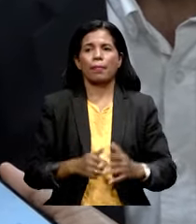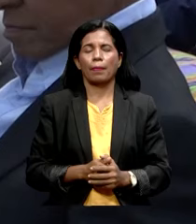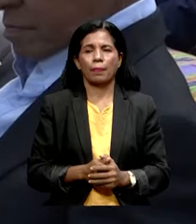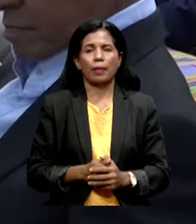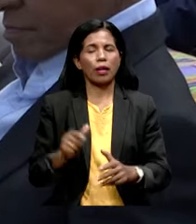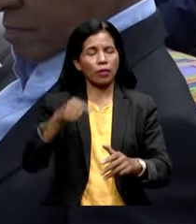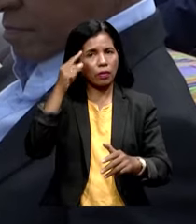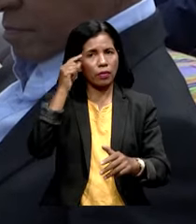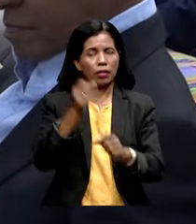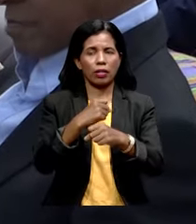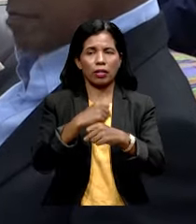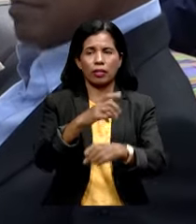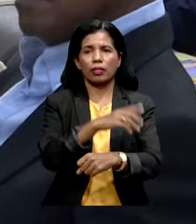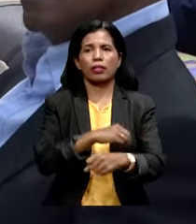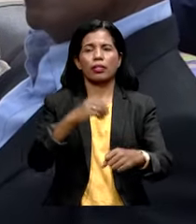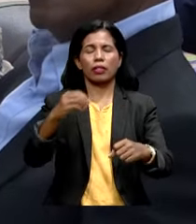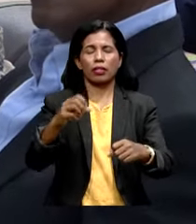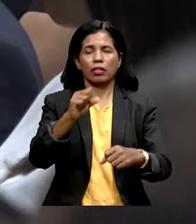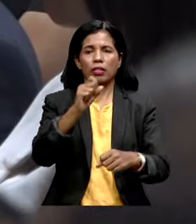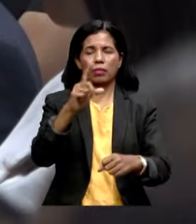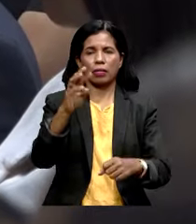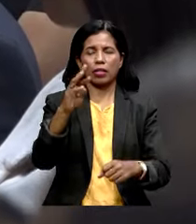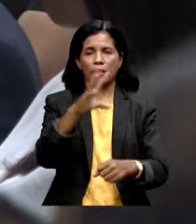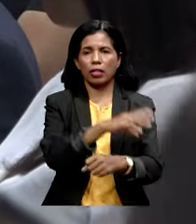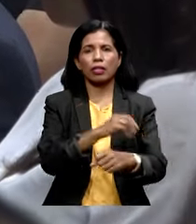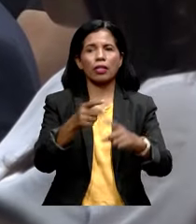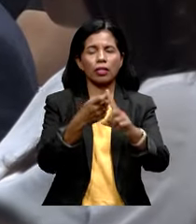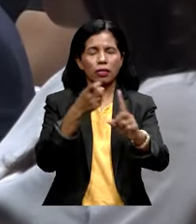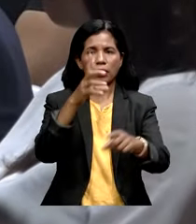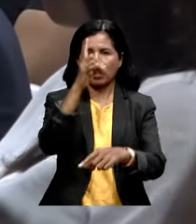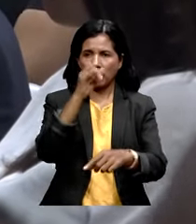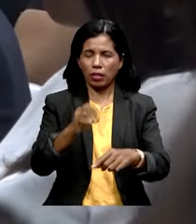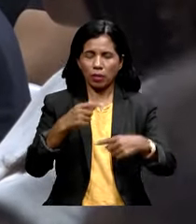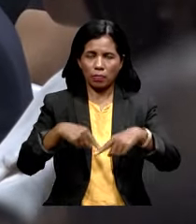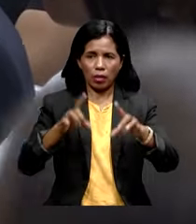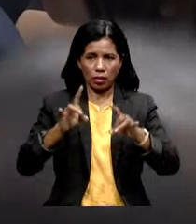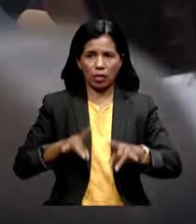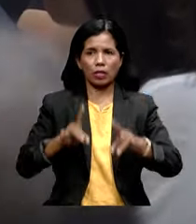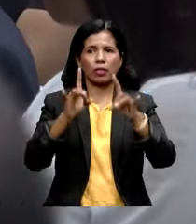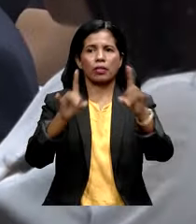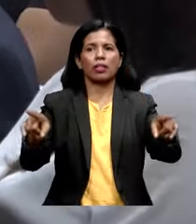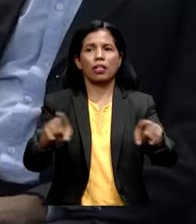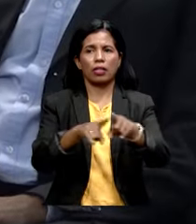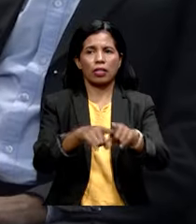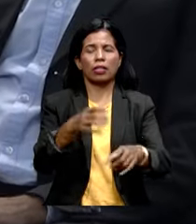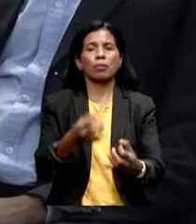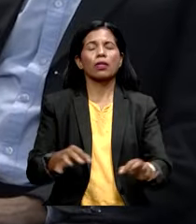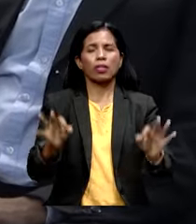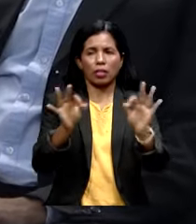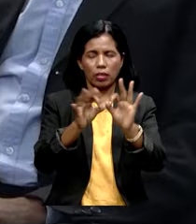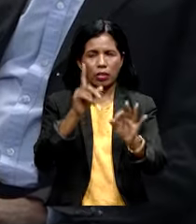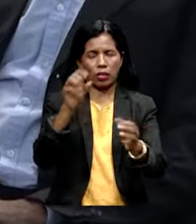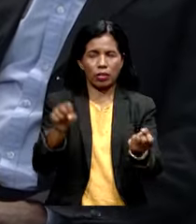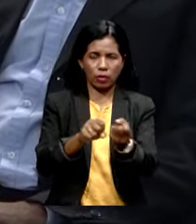o governo lança a instalação cabo submarino fibra óptica o Sidili ba Darwin, Austrália, no dar meio sida a tu contribui para